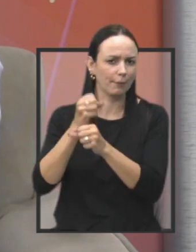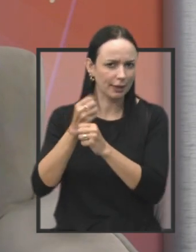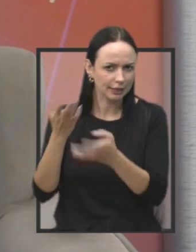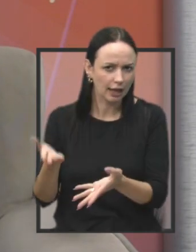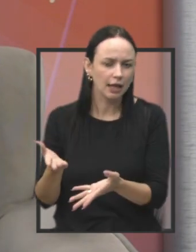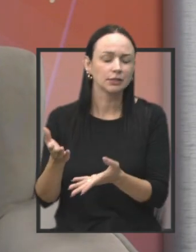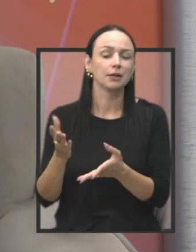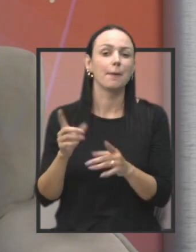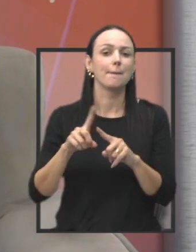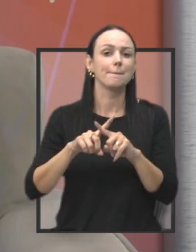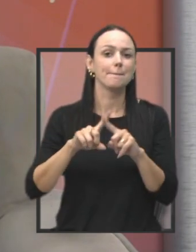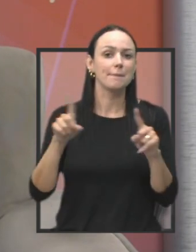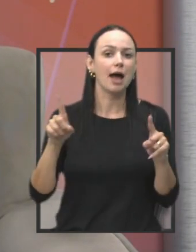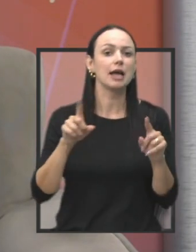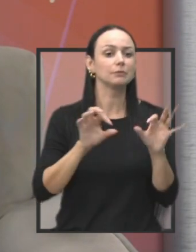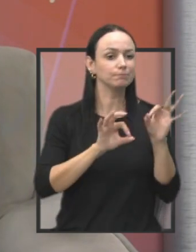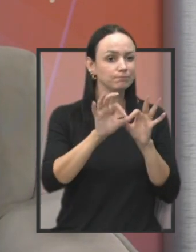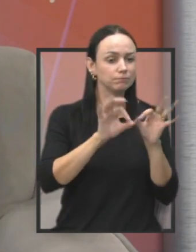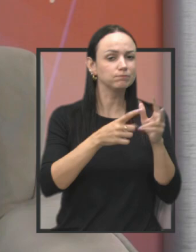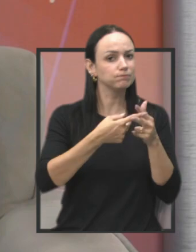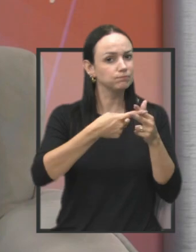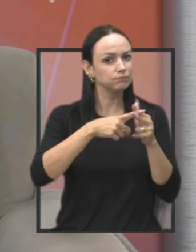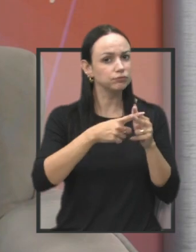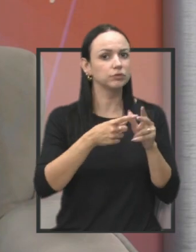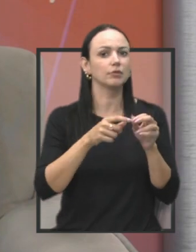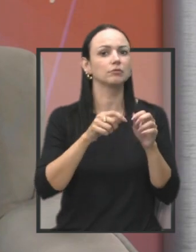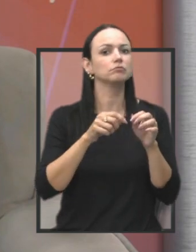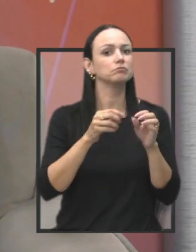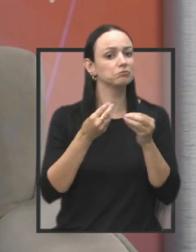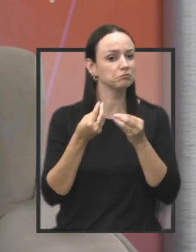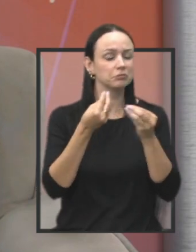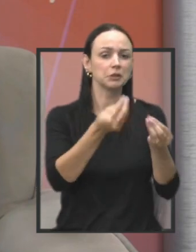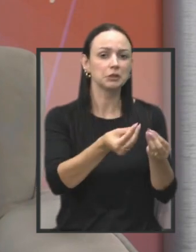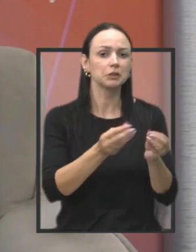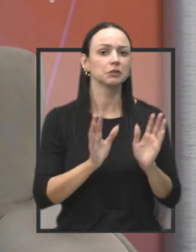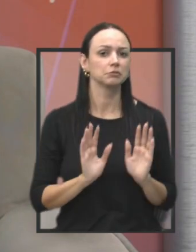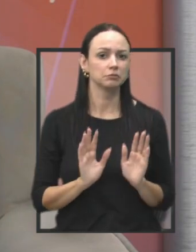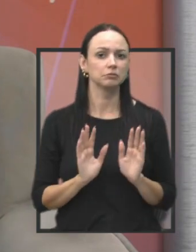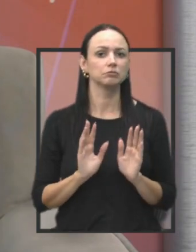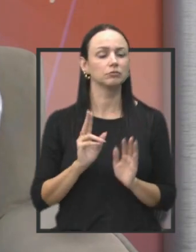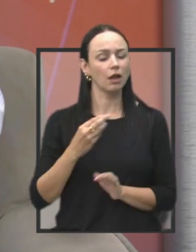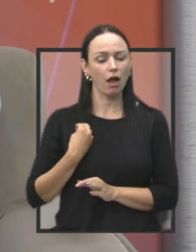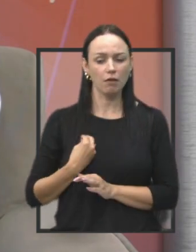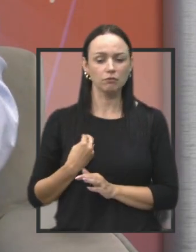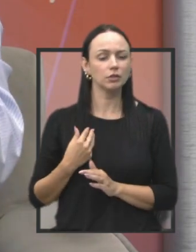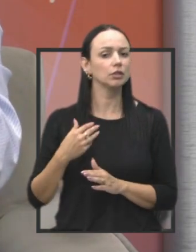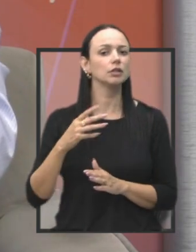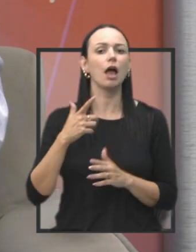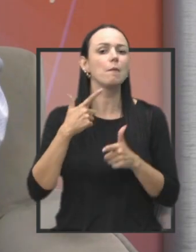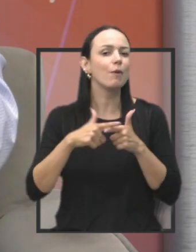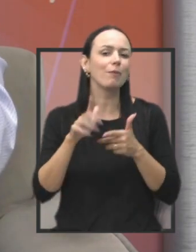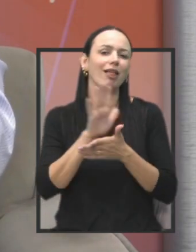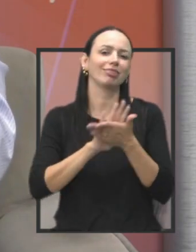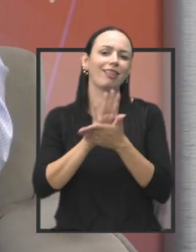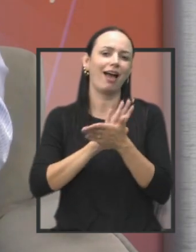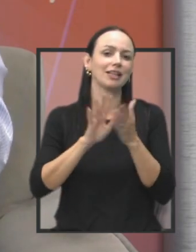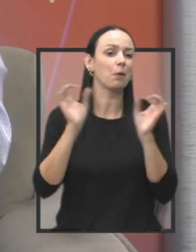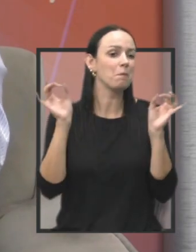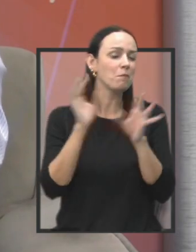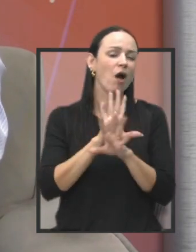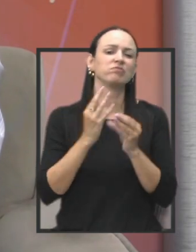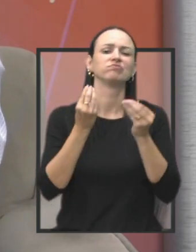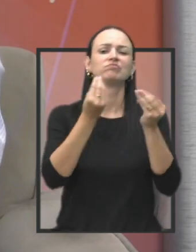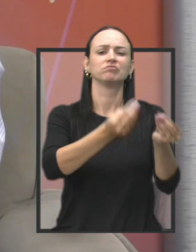Porém, fica regularizado, faz o ajuste da declaração e segue a vida normal, sem transtorno, sem dor de cabeça,